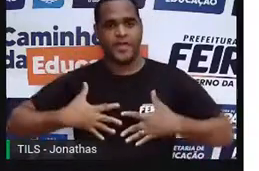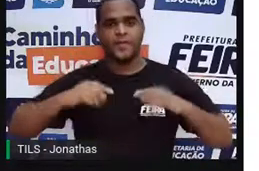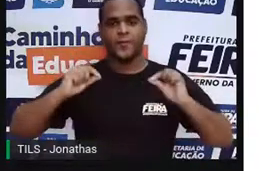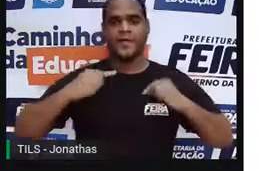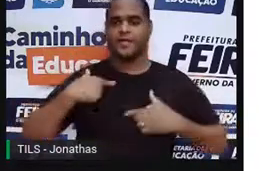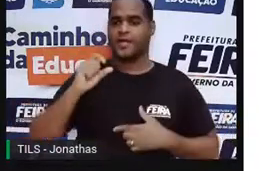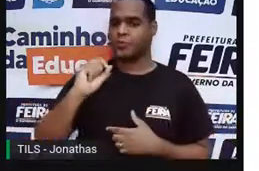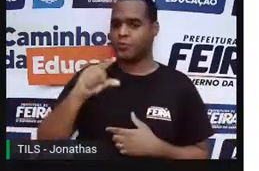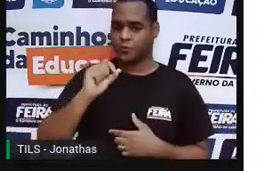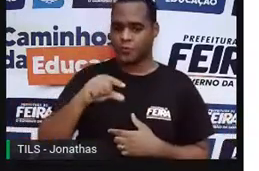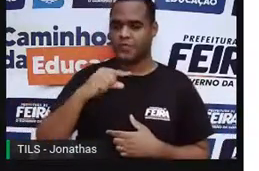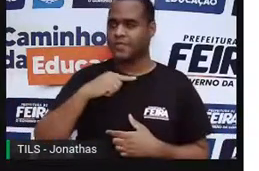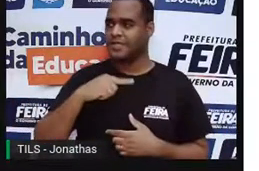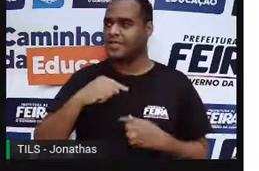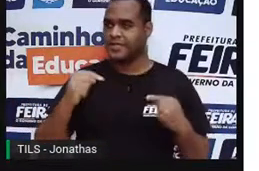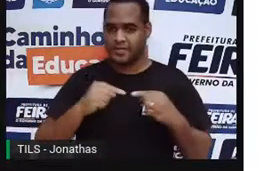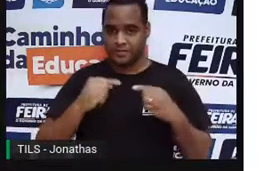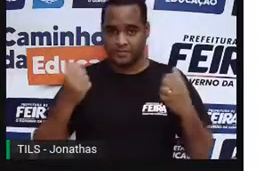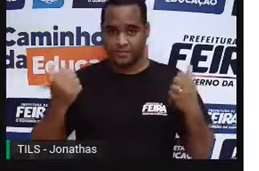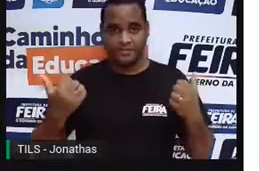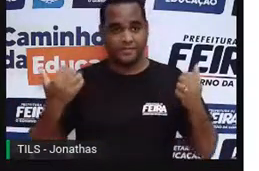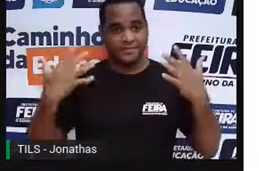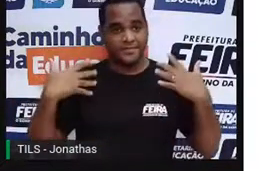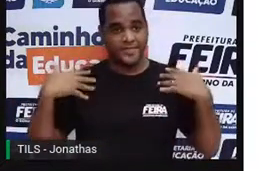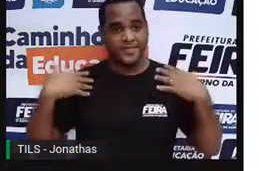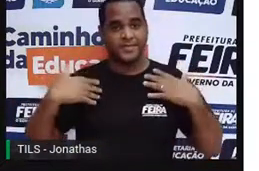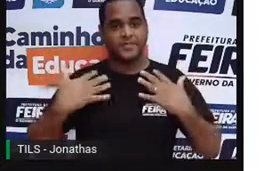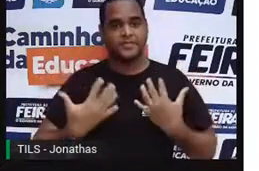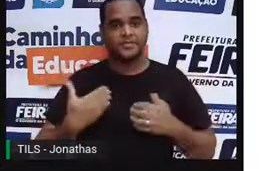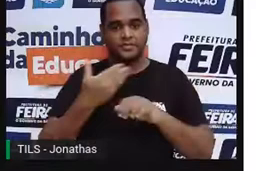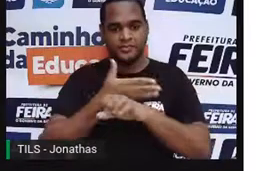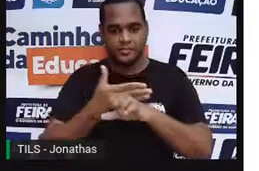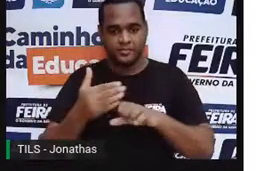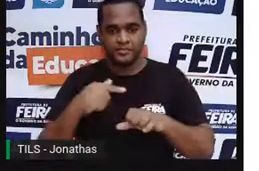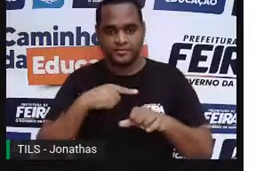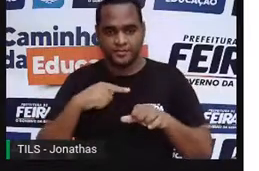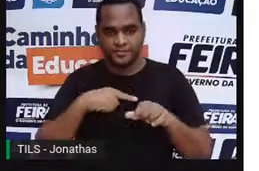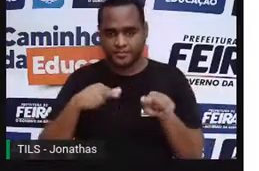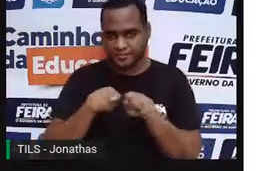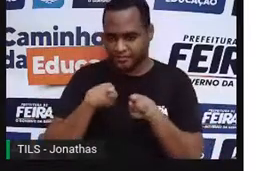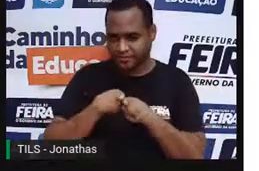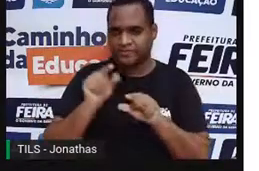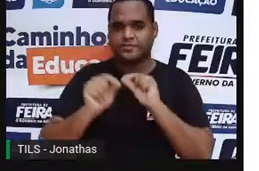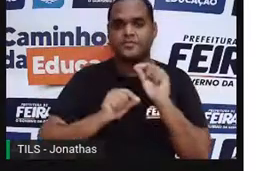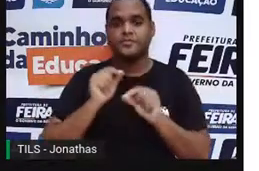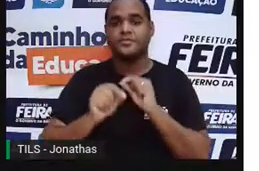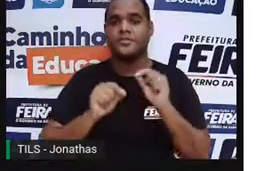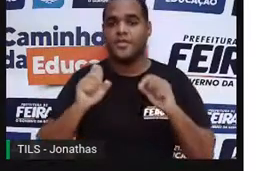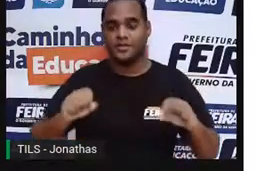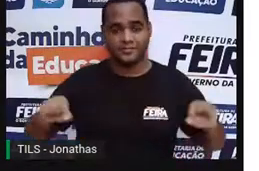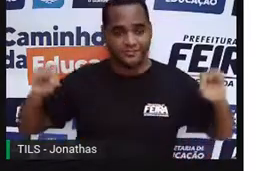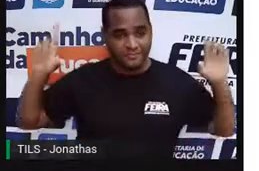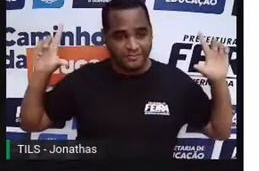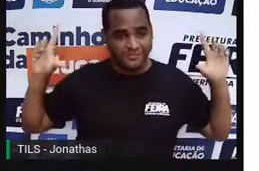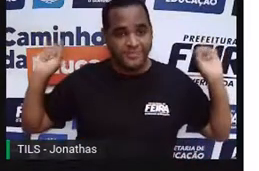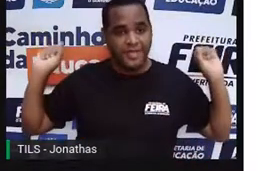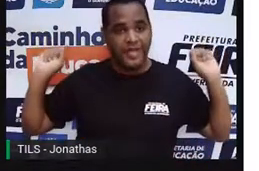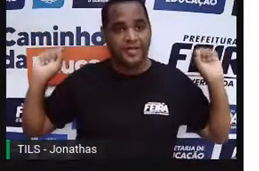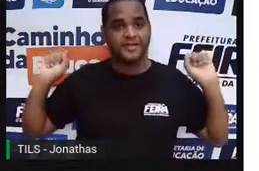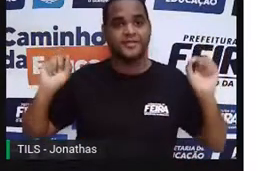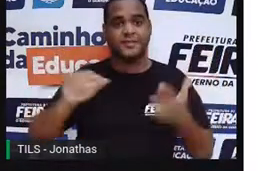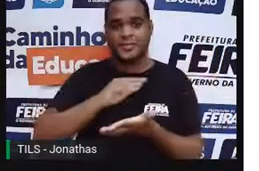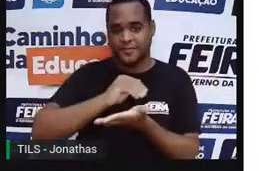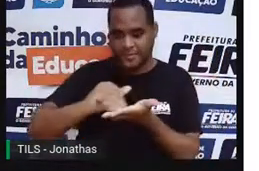camisa azul claro por cima um jaleco branco e atrás de mim se encontra o cartaz da Secretaria